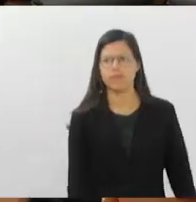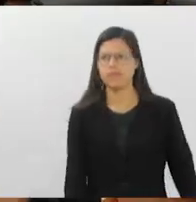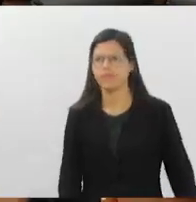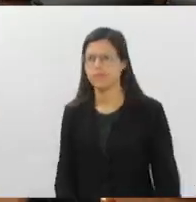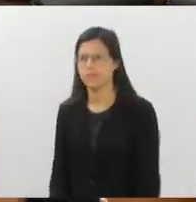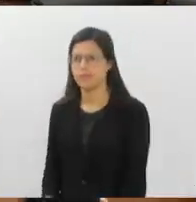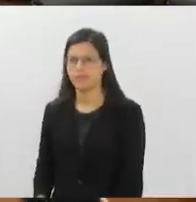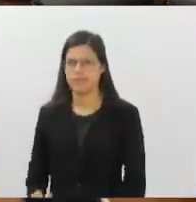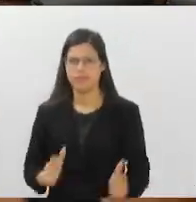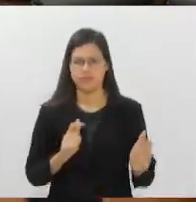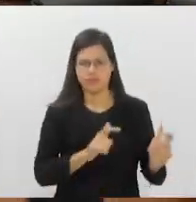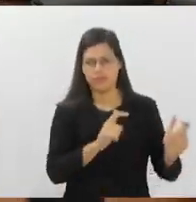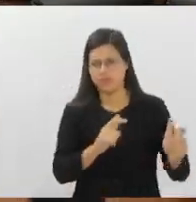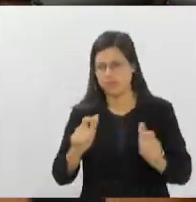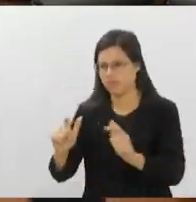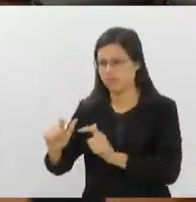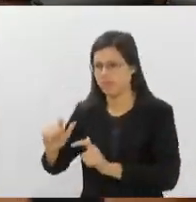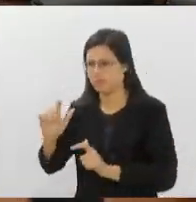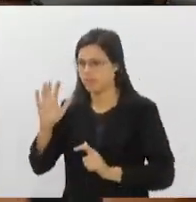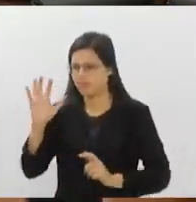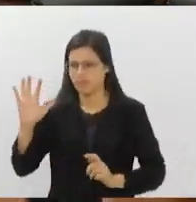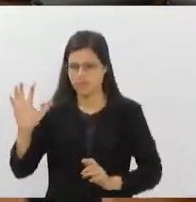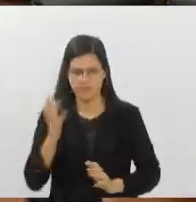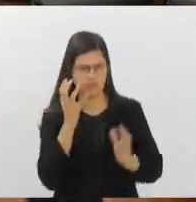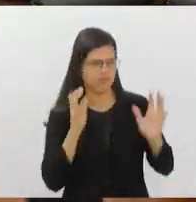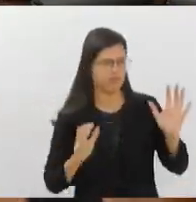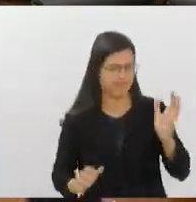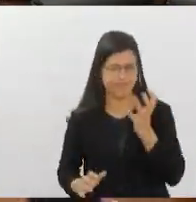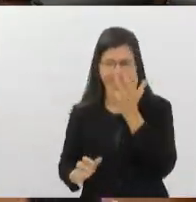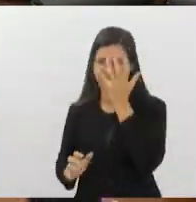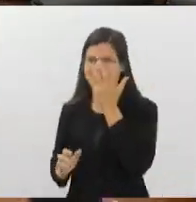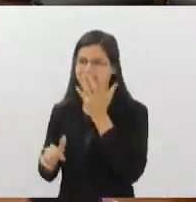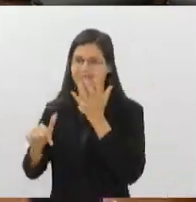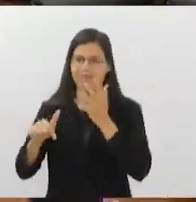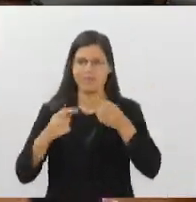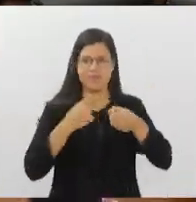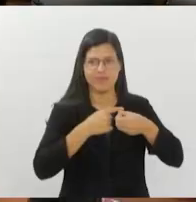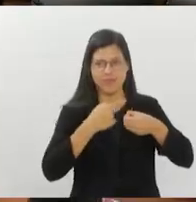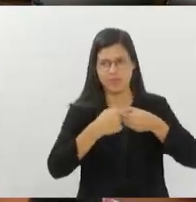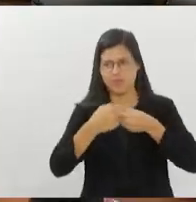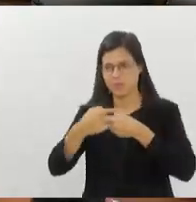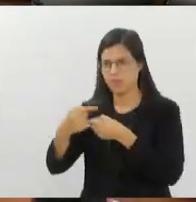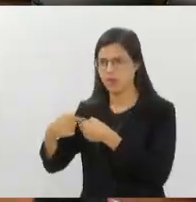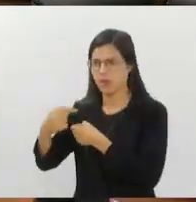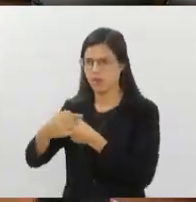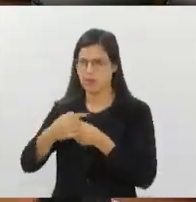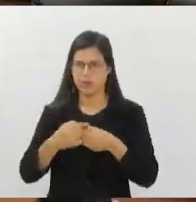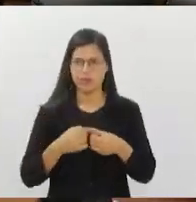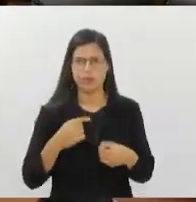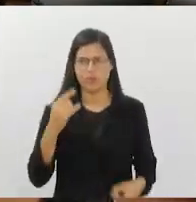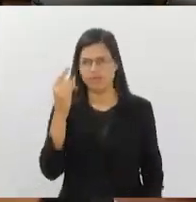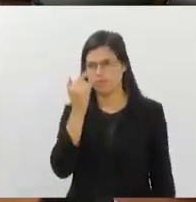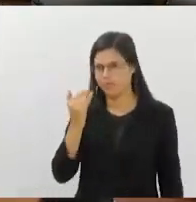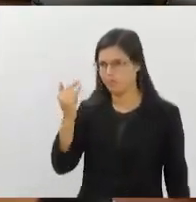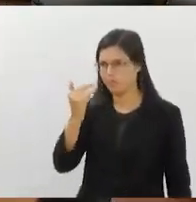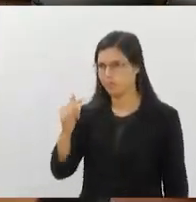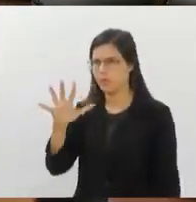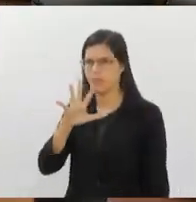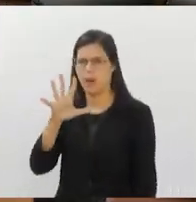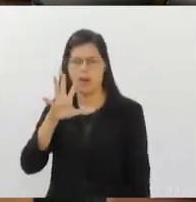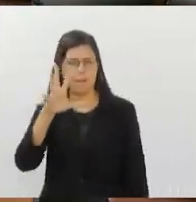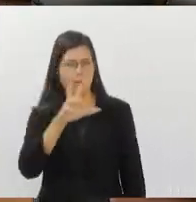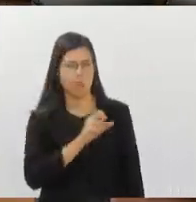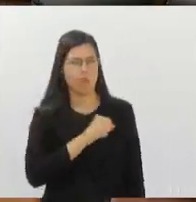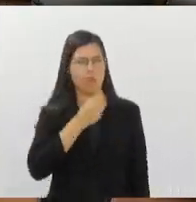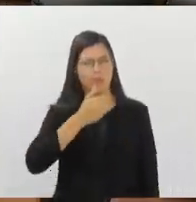Colombina, juntos onde for, engenho. Engenho de Dentro me alucina, meu